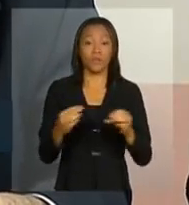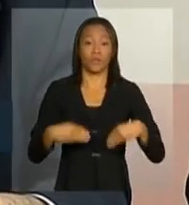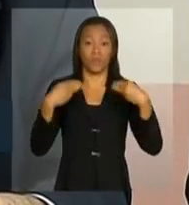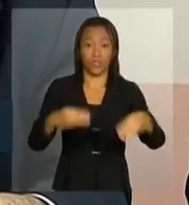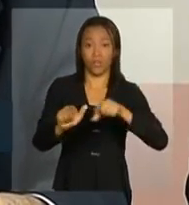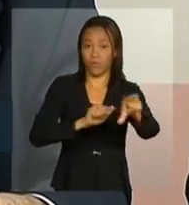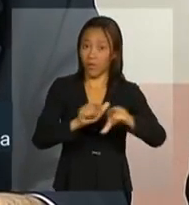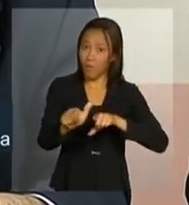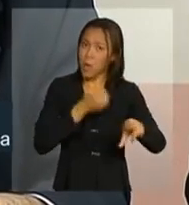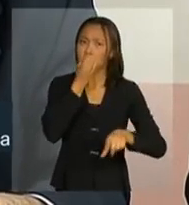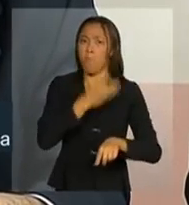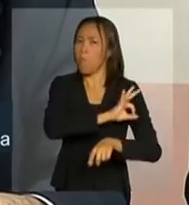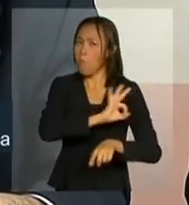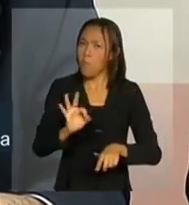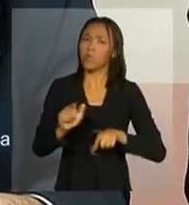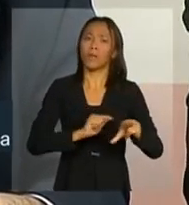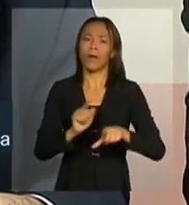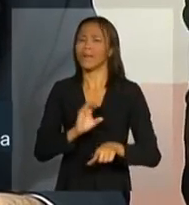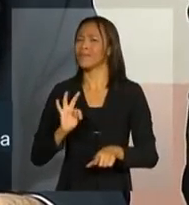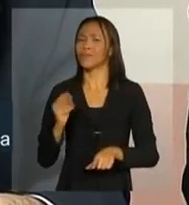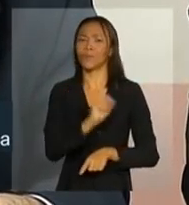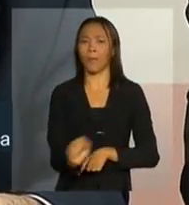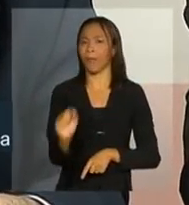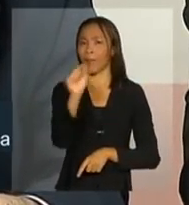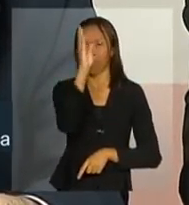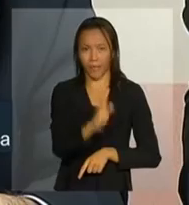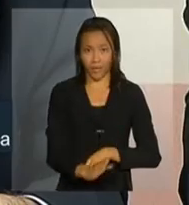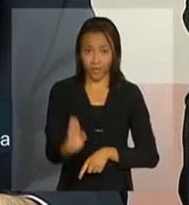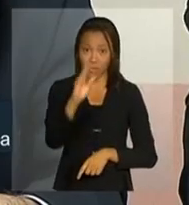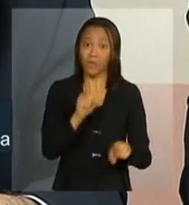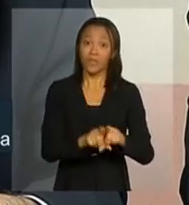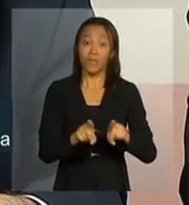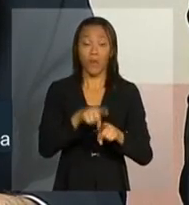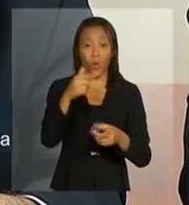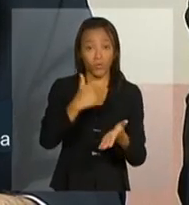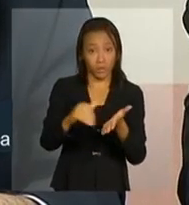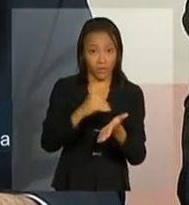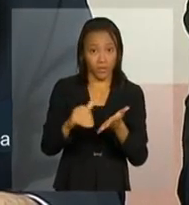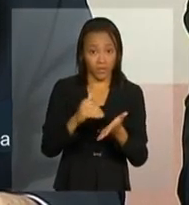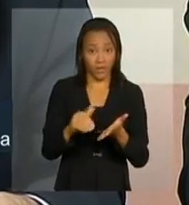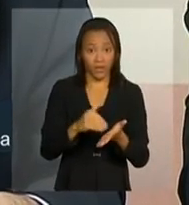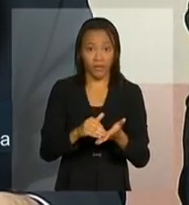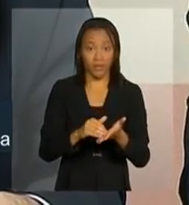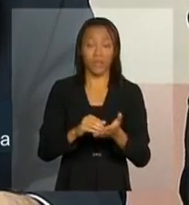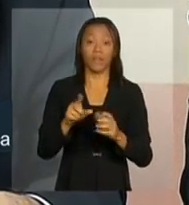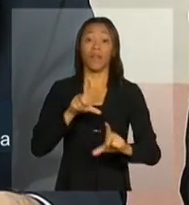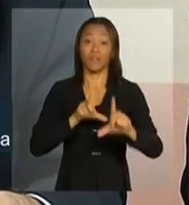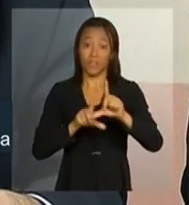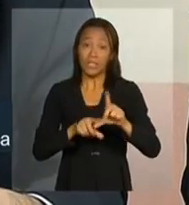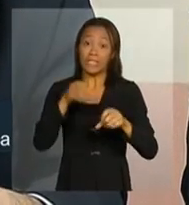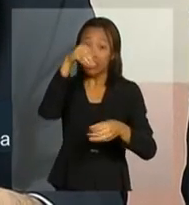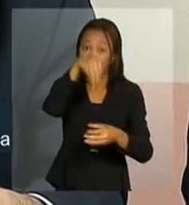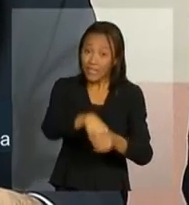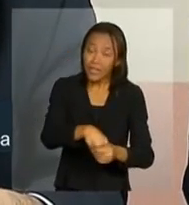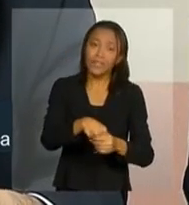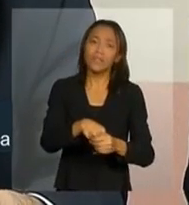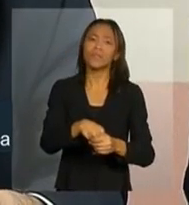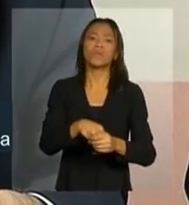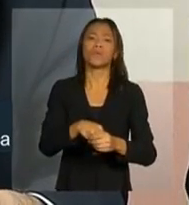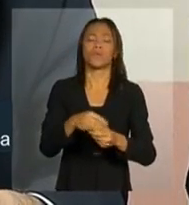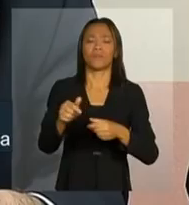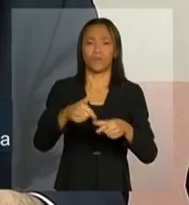que faz um belíssimo trabalho em todo o país. o Marivaldo Pereira, que é o secretário de assuntos legislativos também do Ministério da